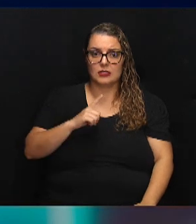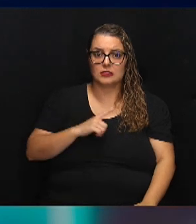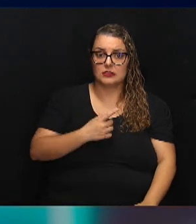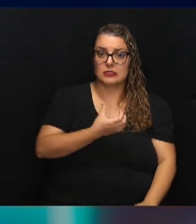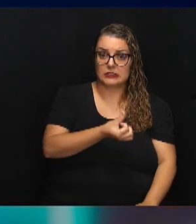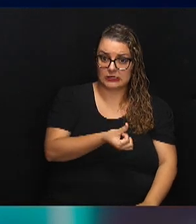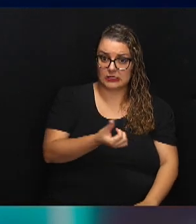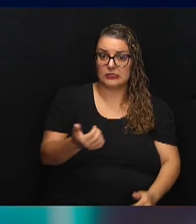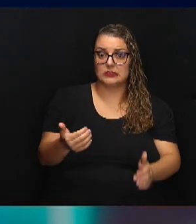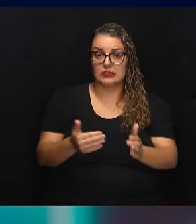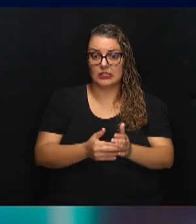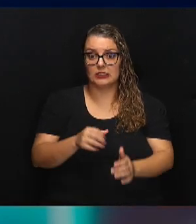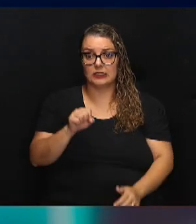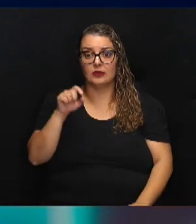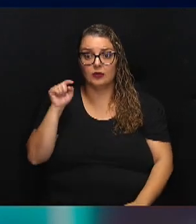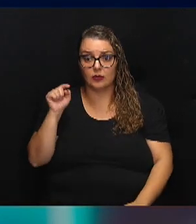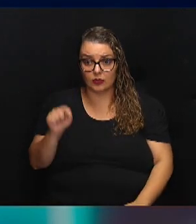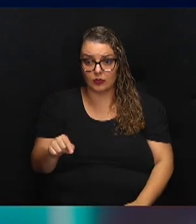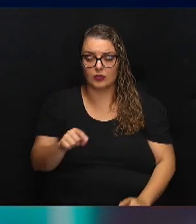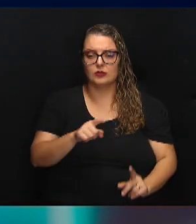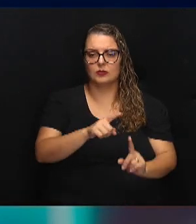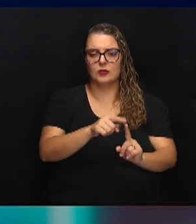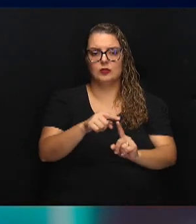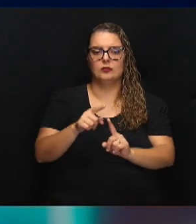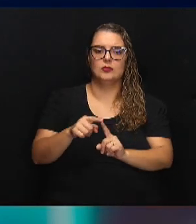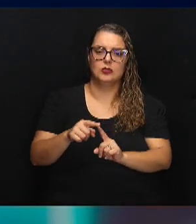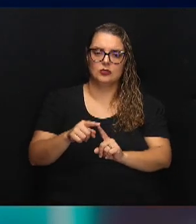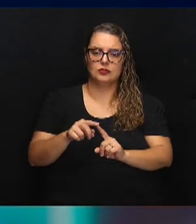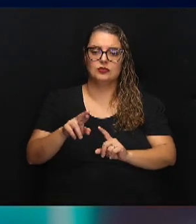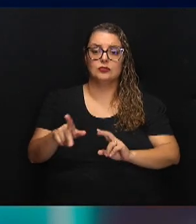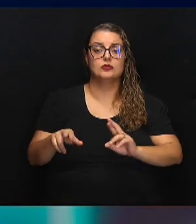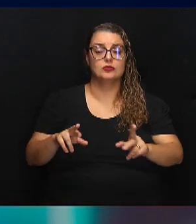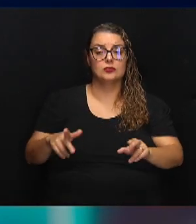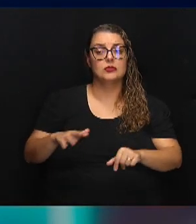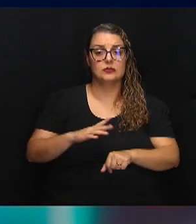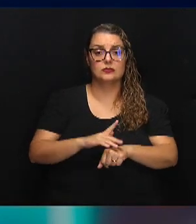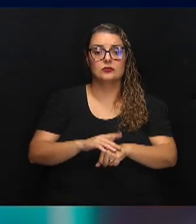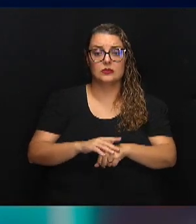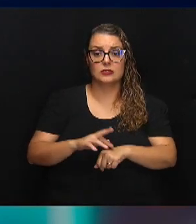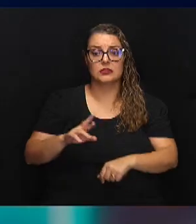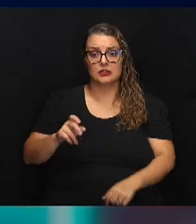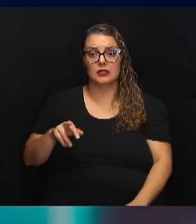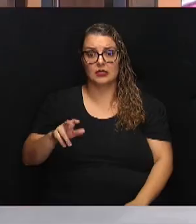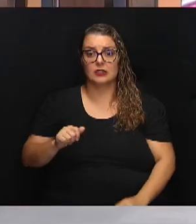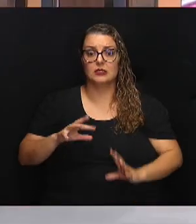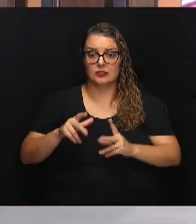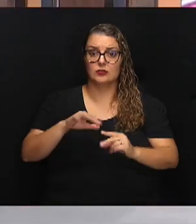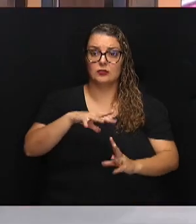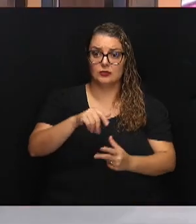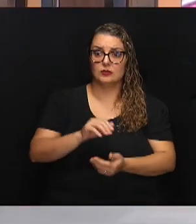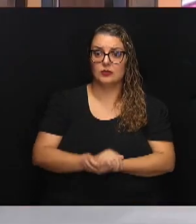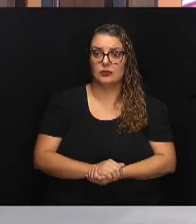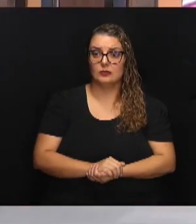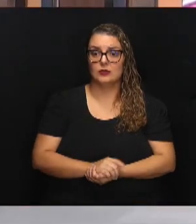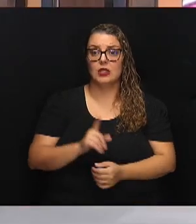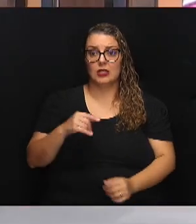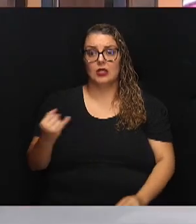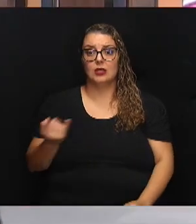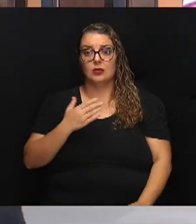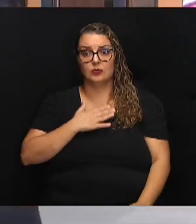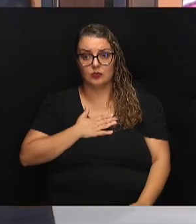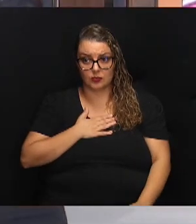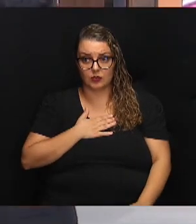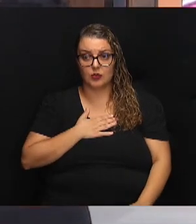6 a 8 mil tipos diferentes de doenças raras em todo o mundo. E é muito importante para mim estar aqui